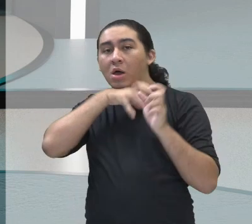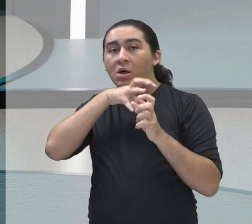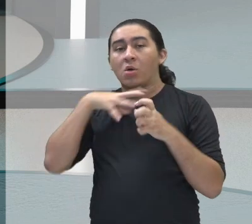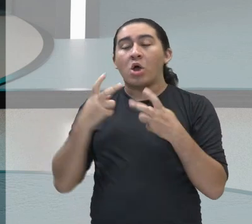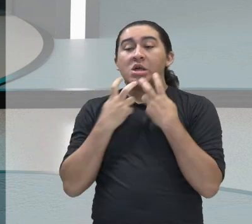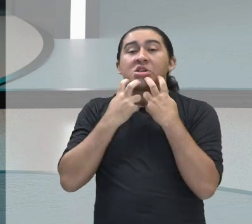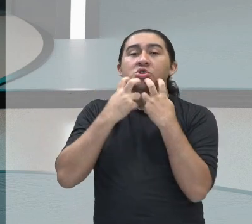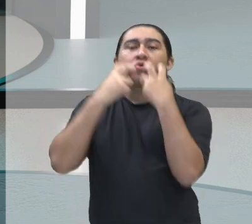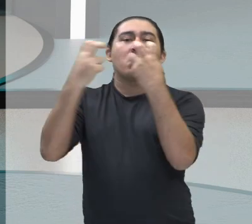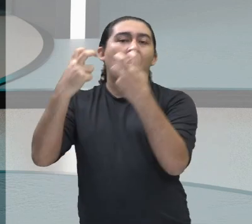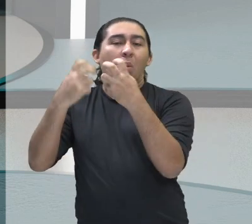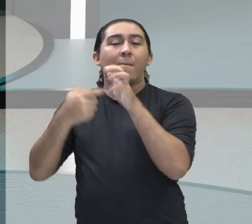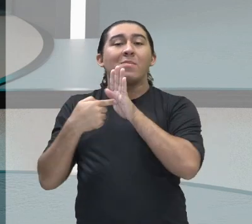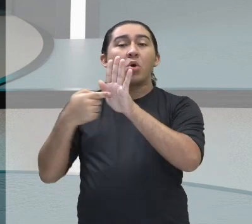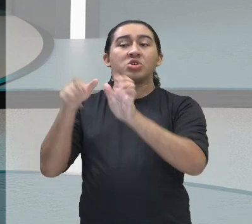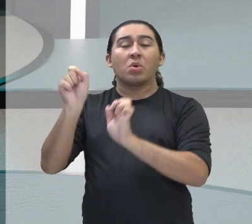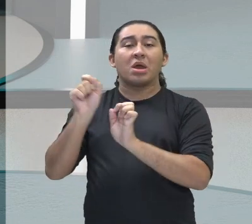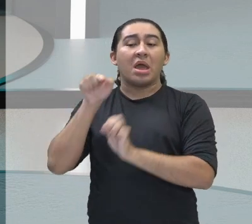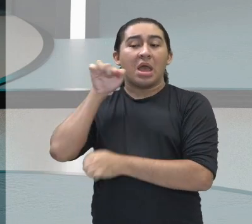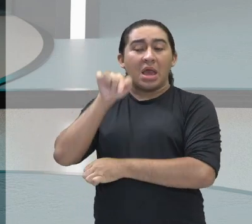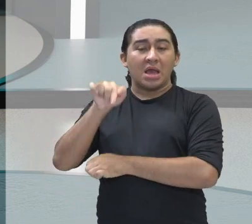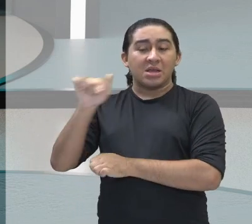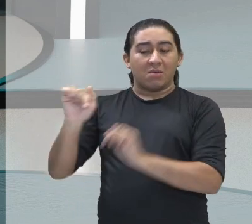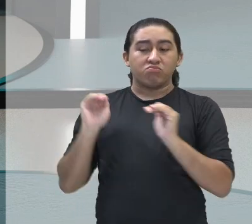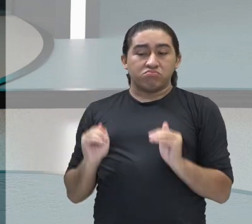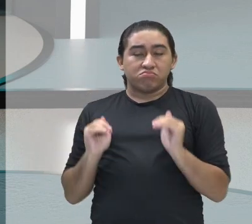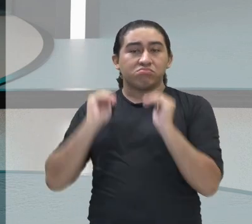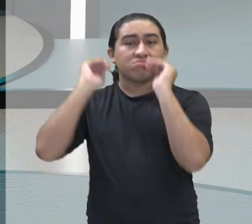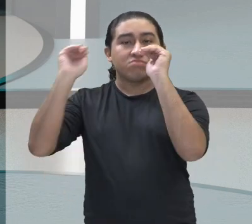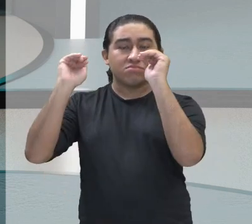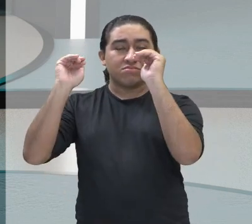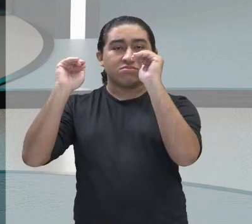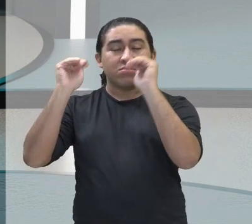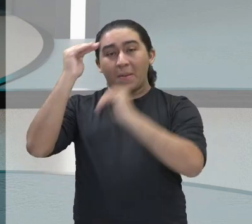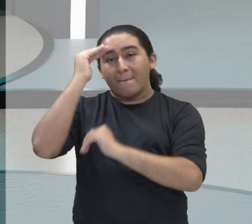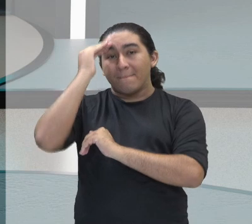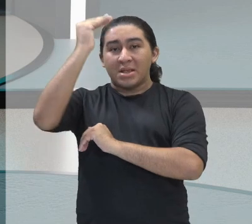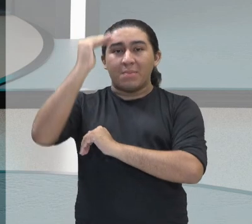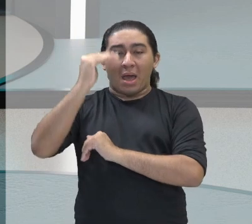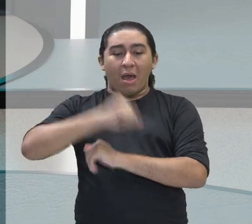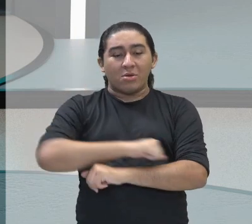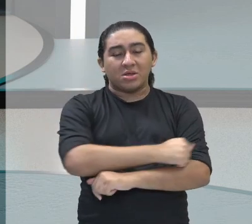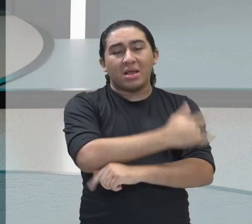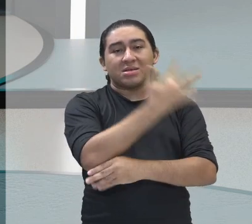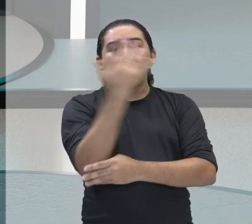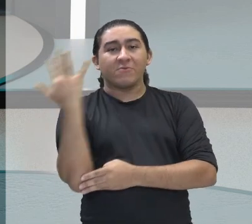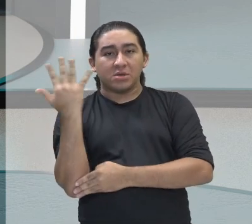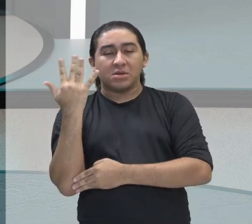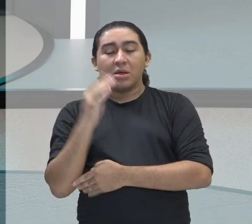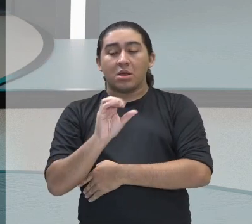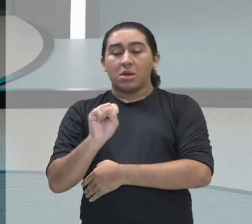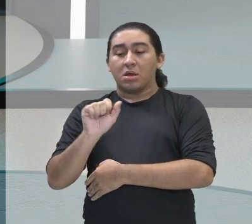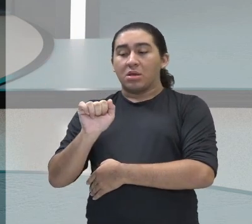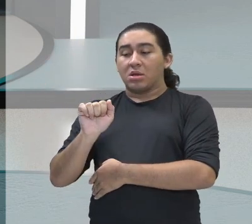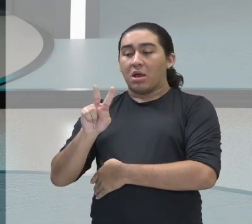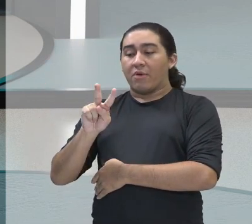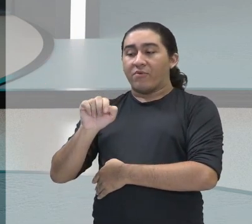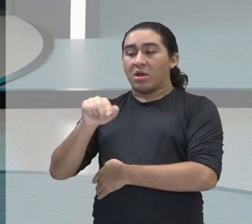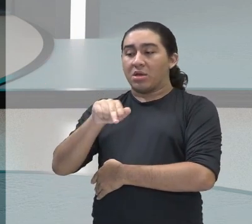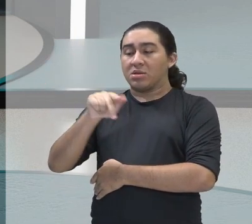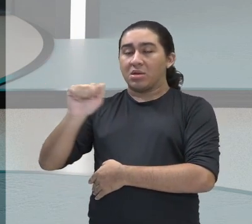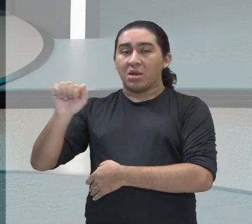né, mostrando seu domínio sobre a savana, a vasta savana, tá? Essa palavrinha asserting aqui é no sentido